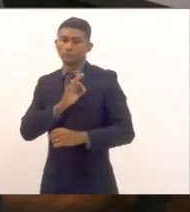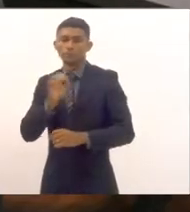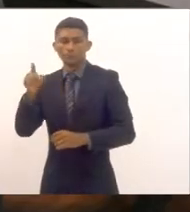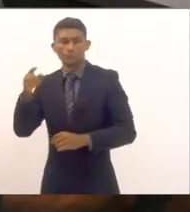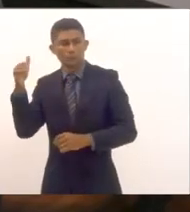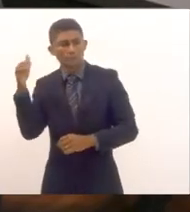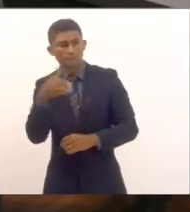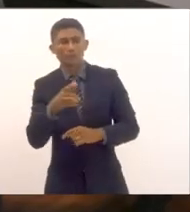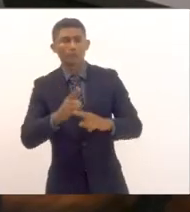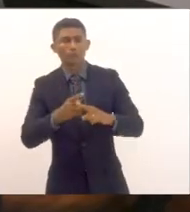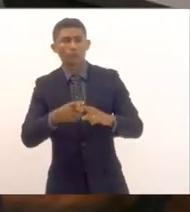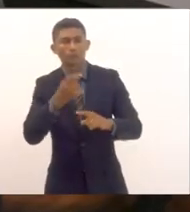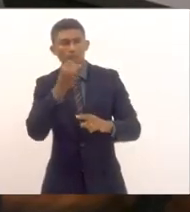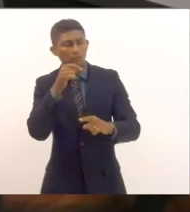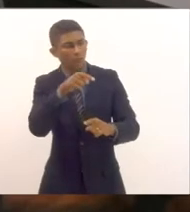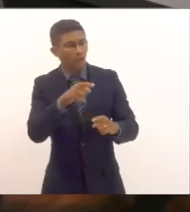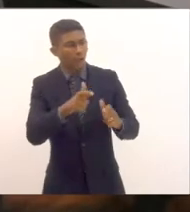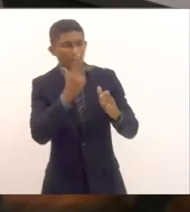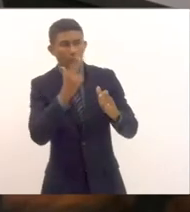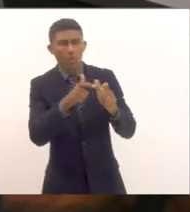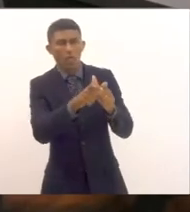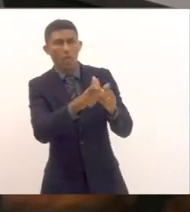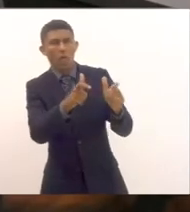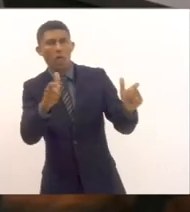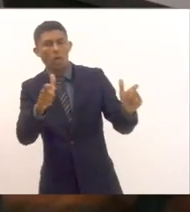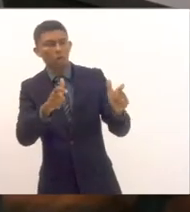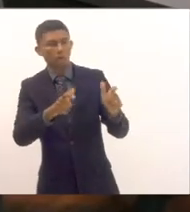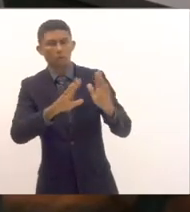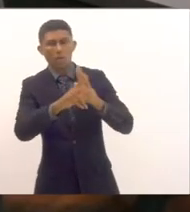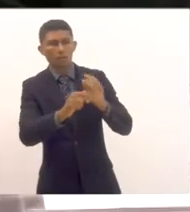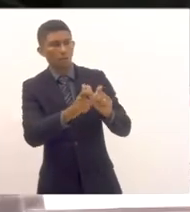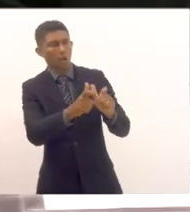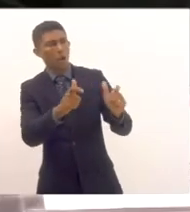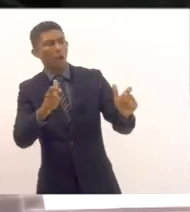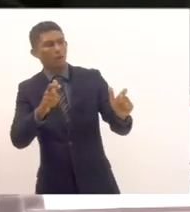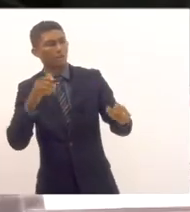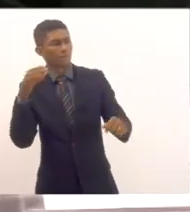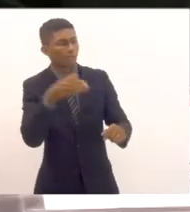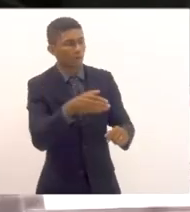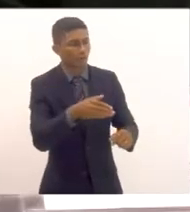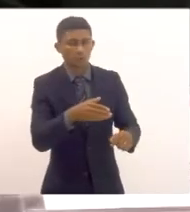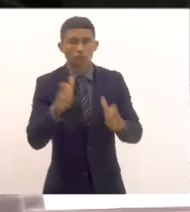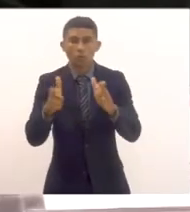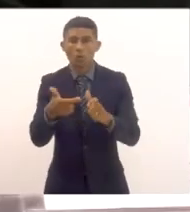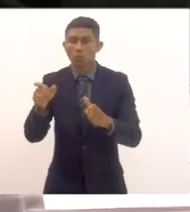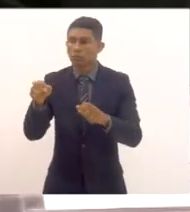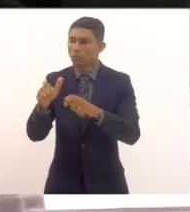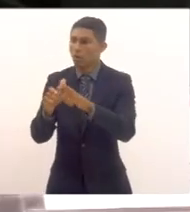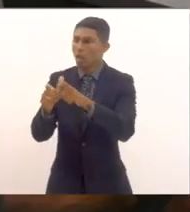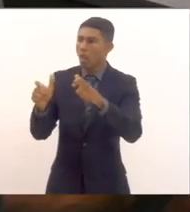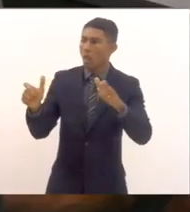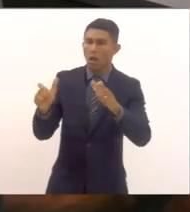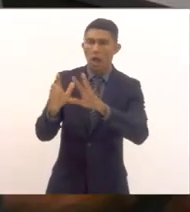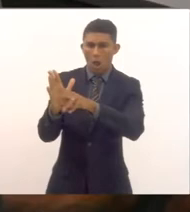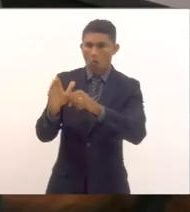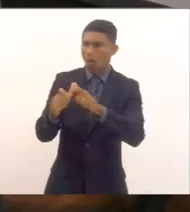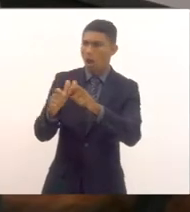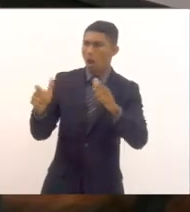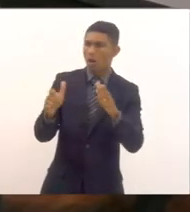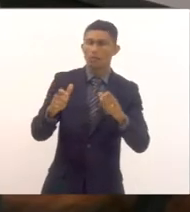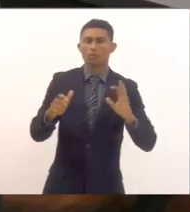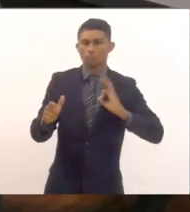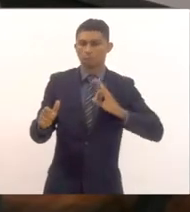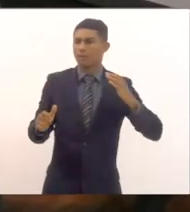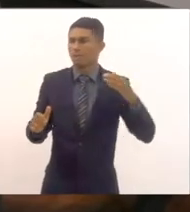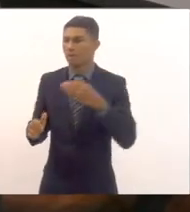conforme o aumento aqui acolá é só essa última que foi feita com base em disco e deu é mais assim os